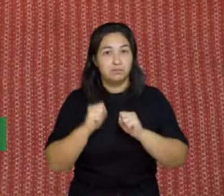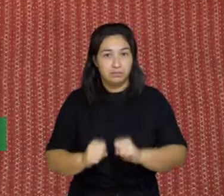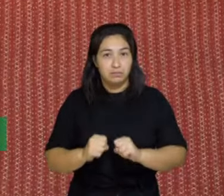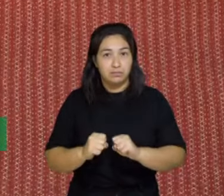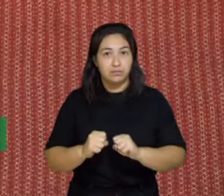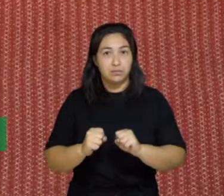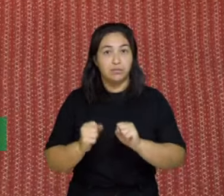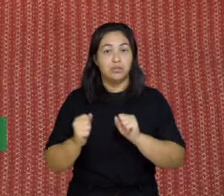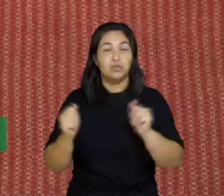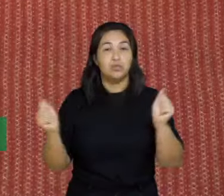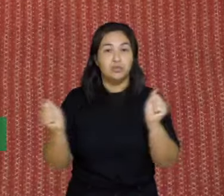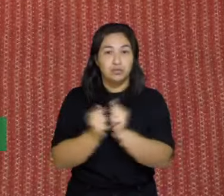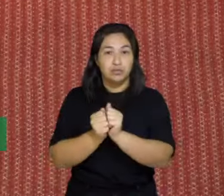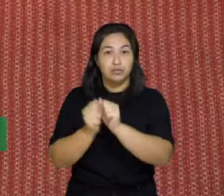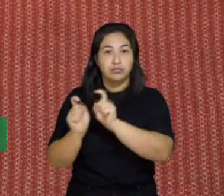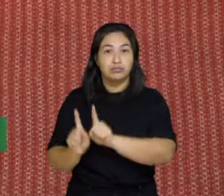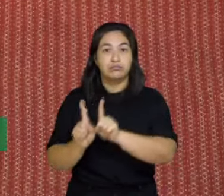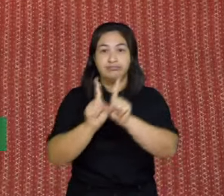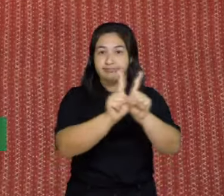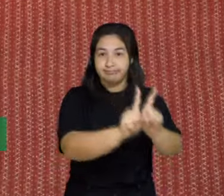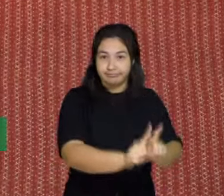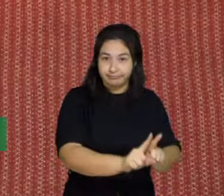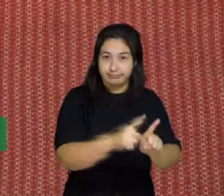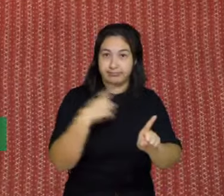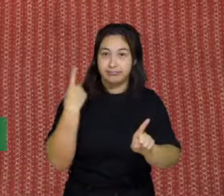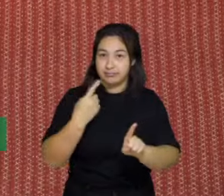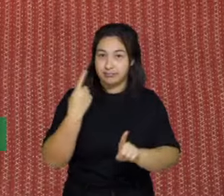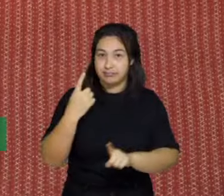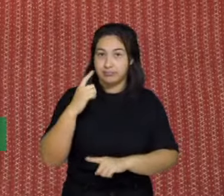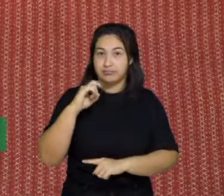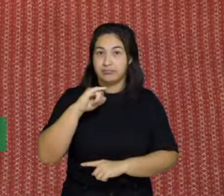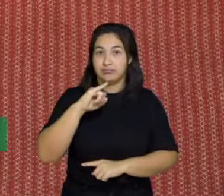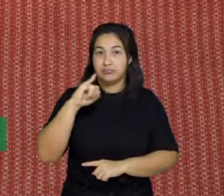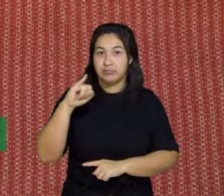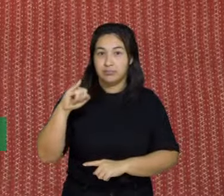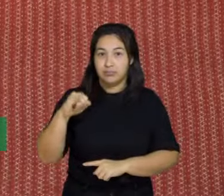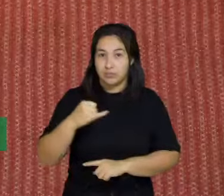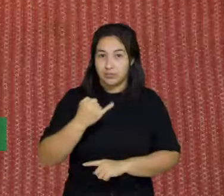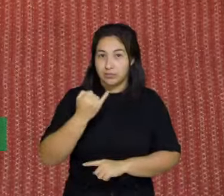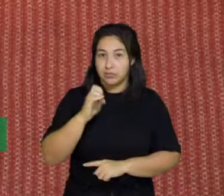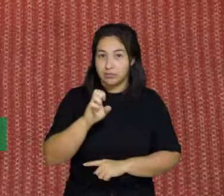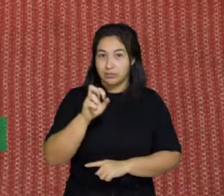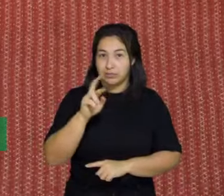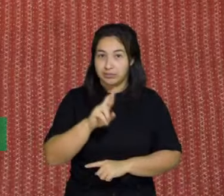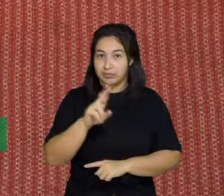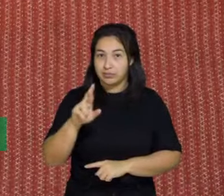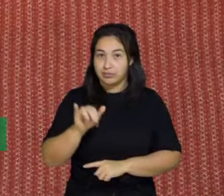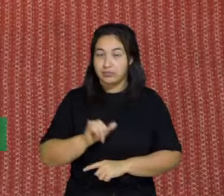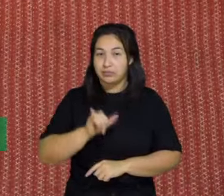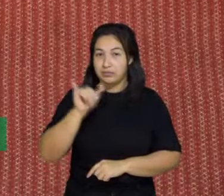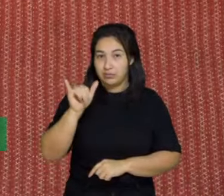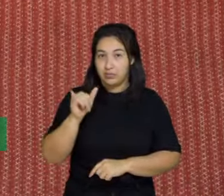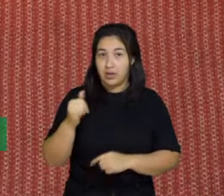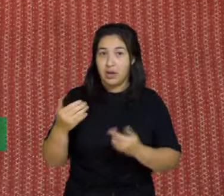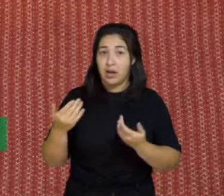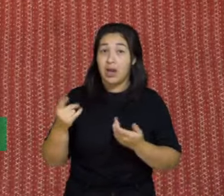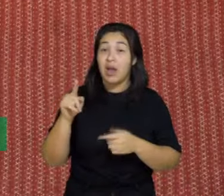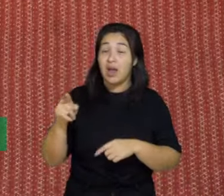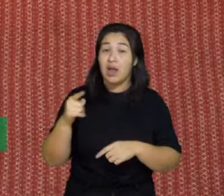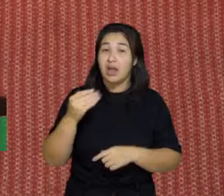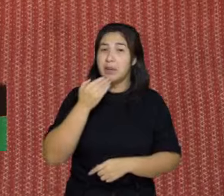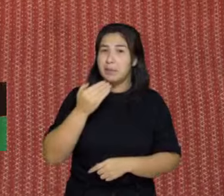ao secretário de Infraestrutura, deputado Gerry, que eu tenho certeza que ele vai nos ouvir, e essa demanda já não é de agora, é uma demanda que